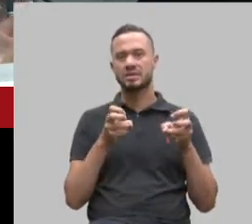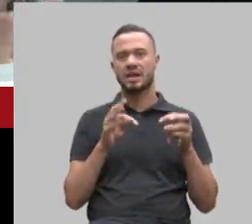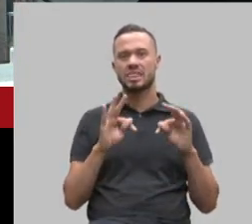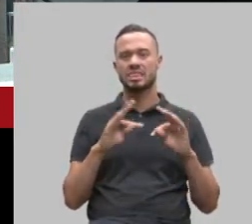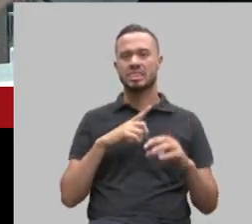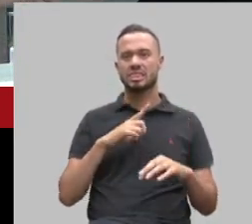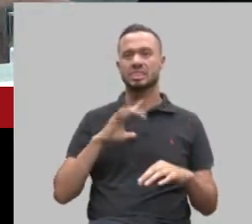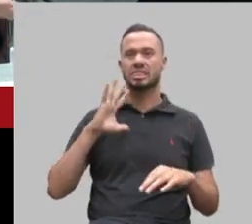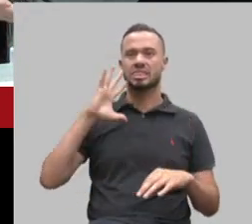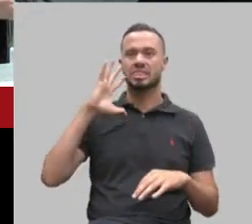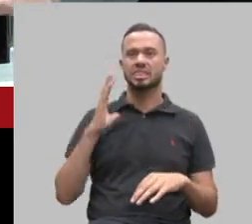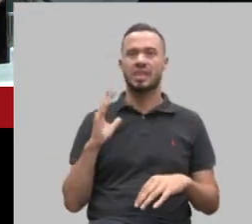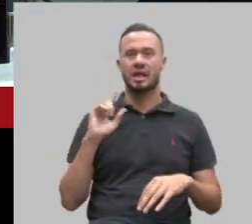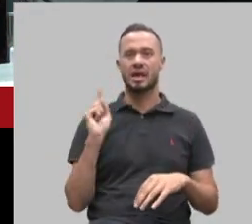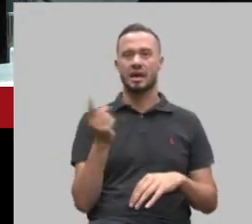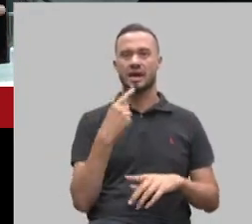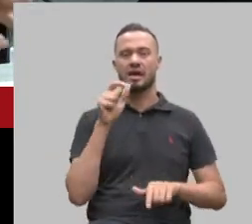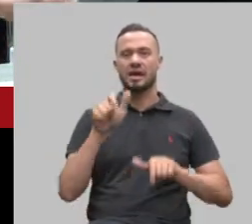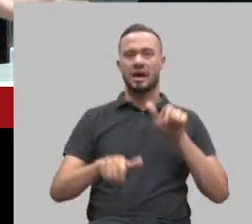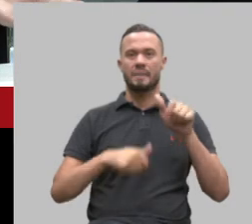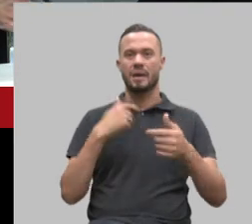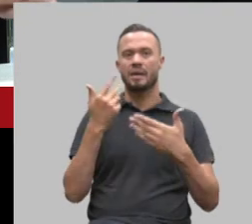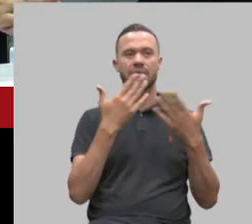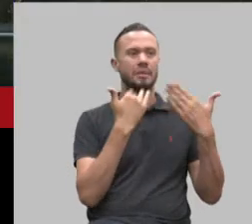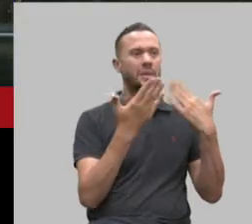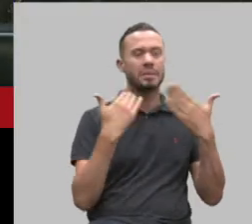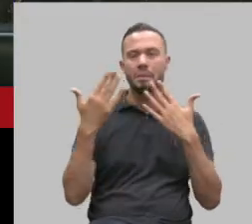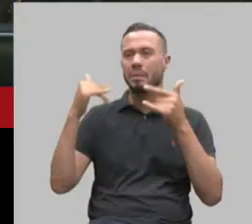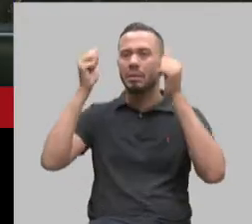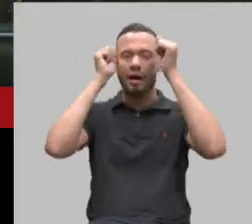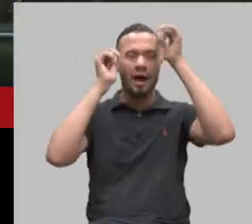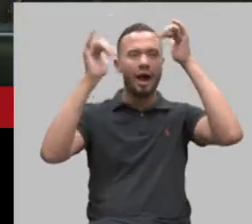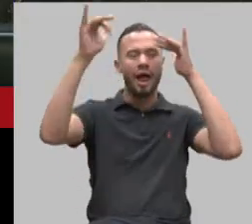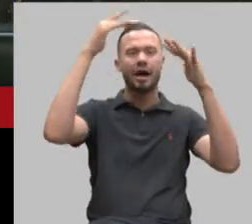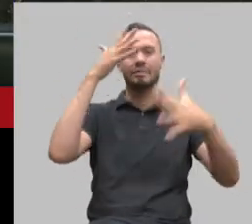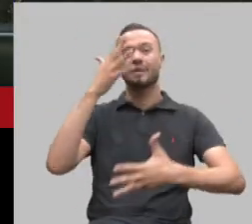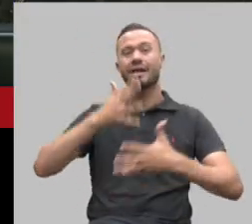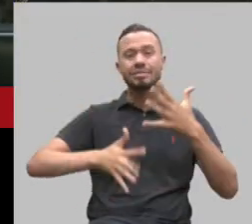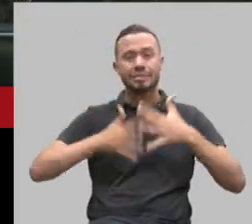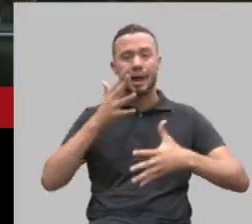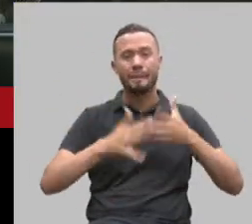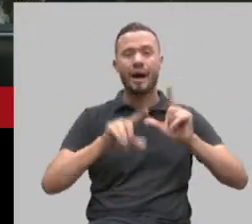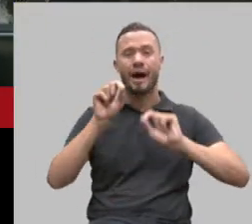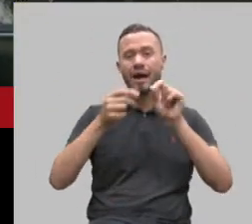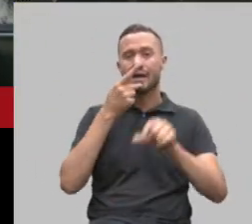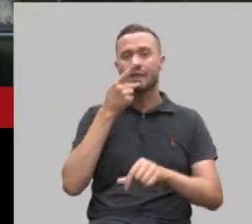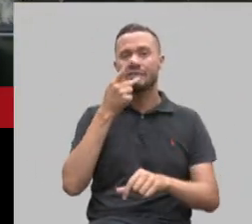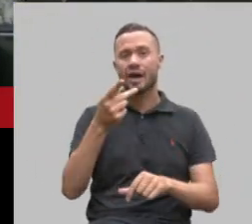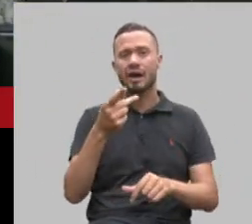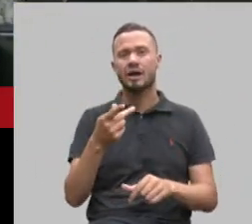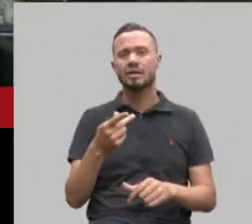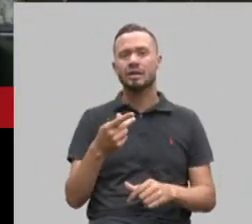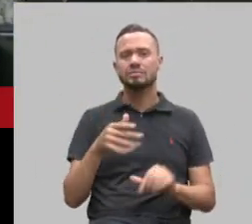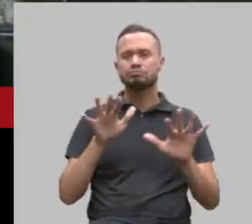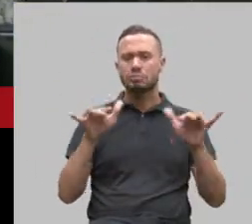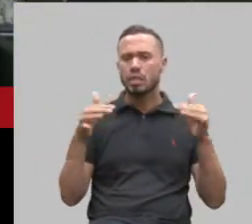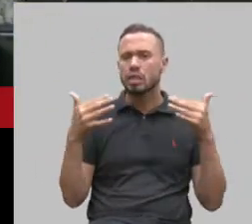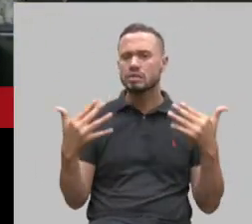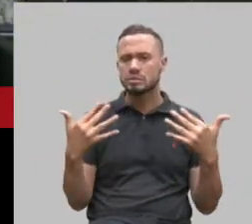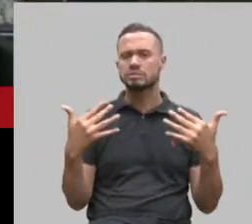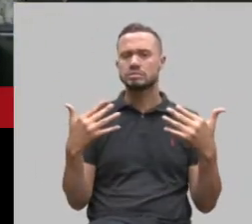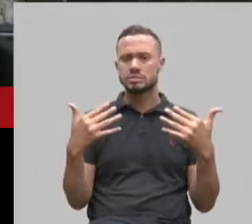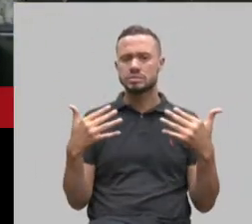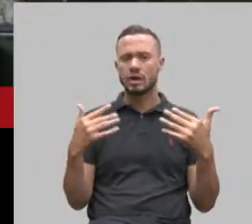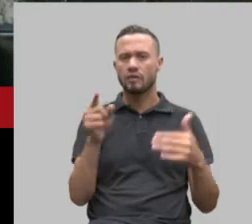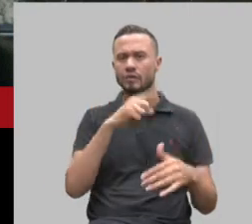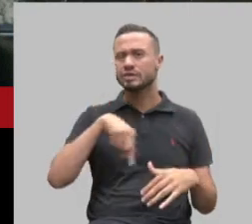e as pessoas estão muito dispersas isso querendo não atrapalha um pouquinho as pessoas que estão falando então prestem atenção todo mundo teve seu local de